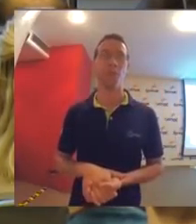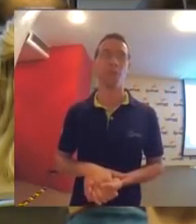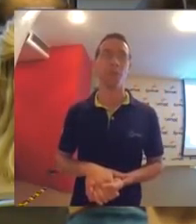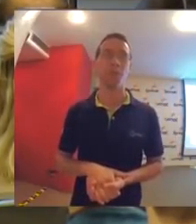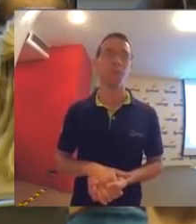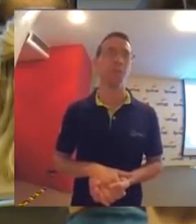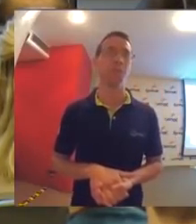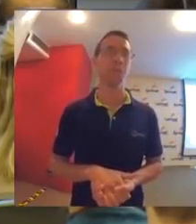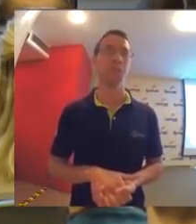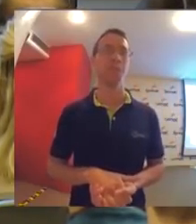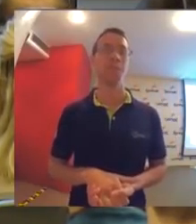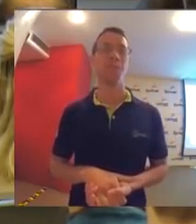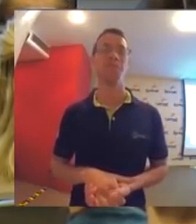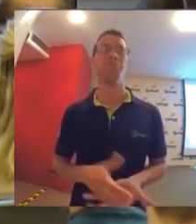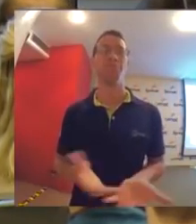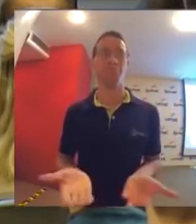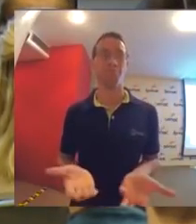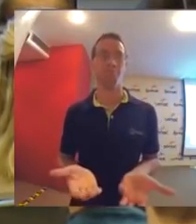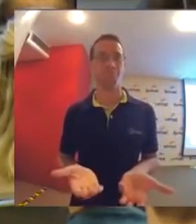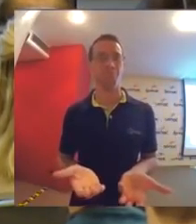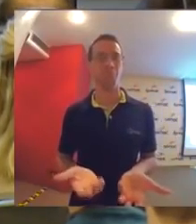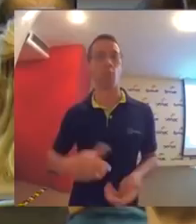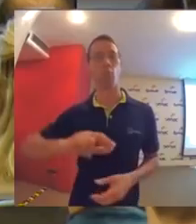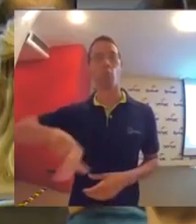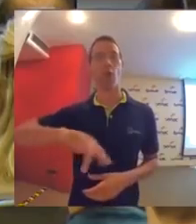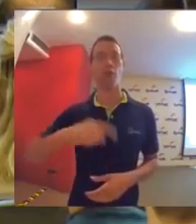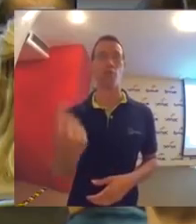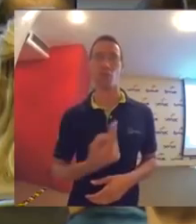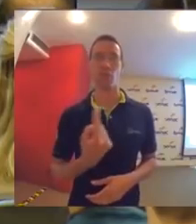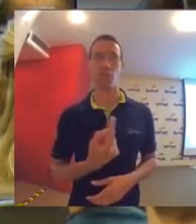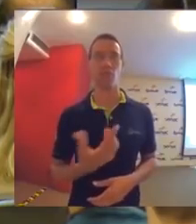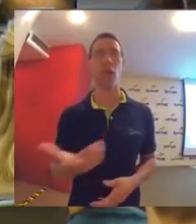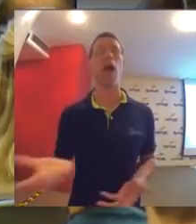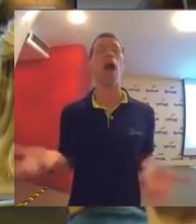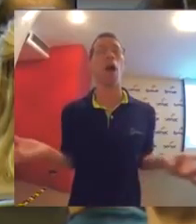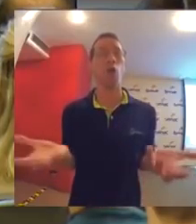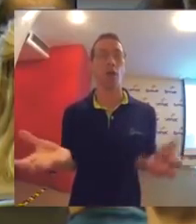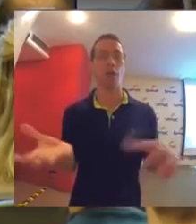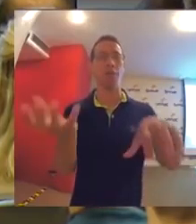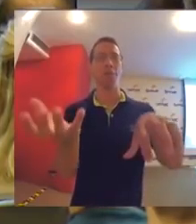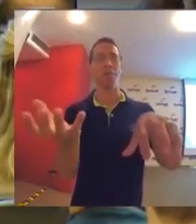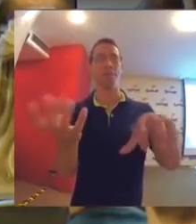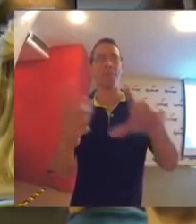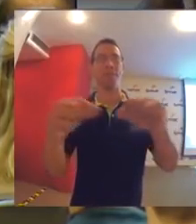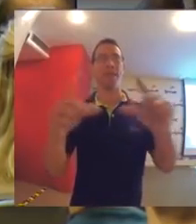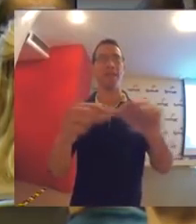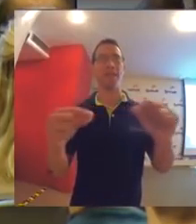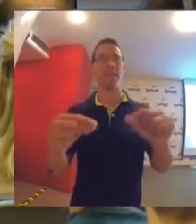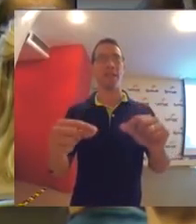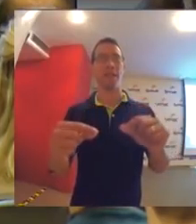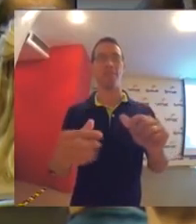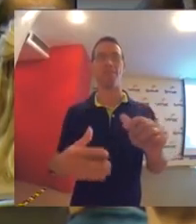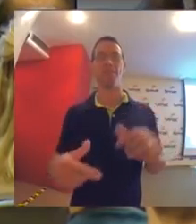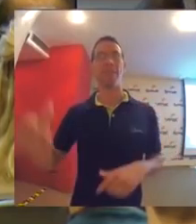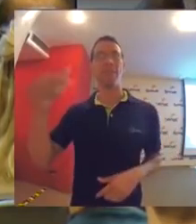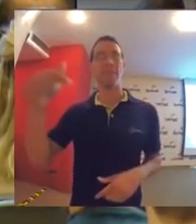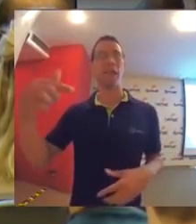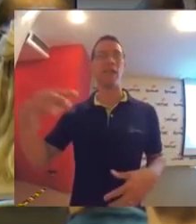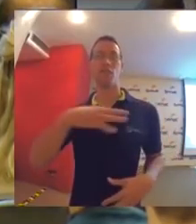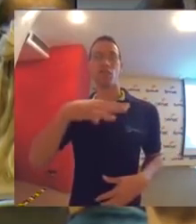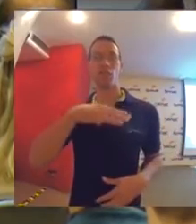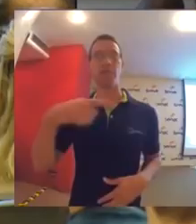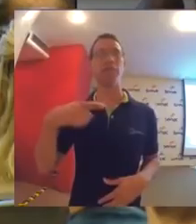O Âncora não está sozinho. Agora estou em Brasília, a 7ª cidade, a